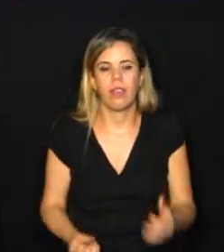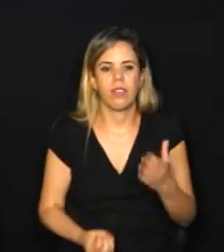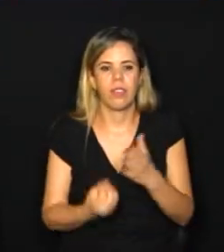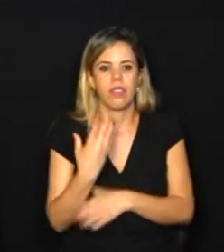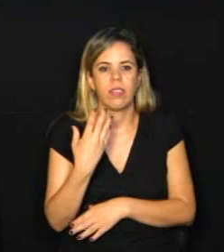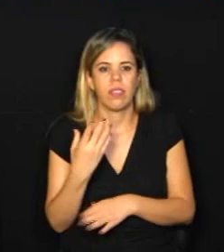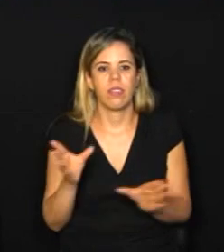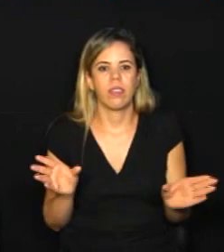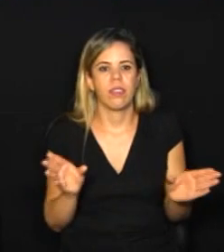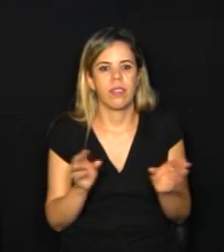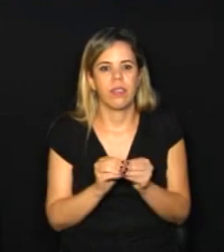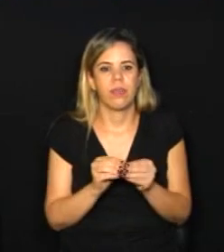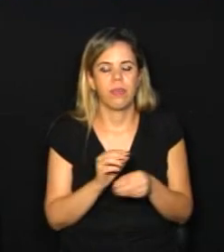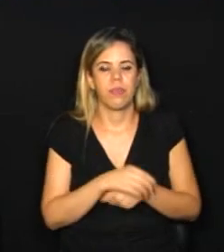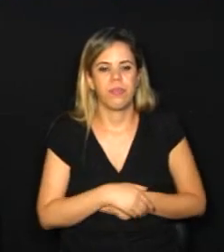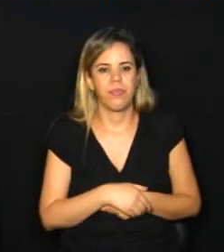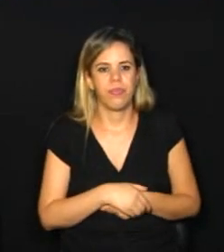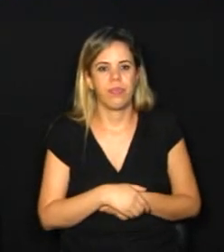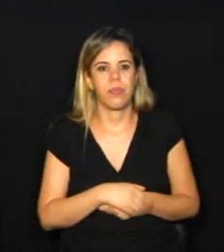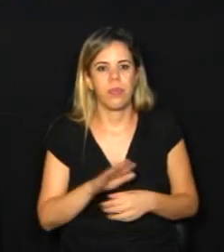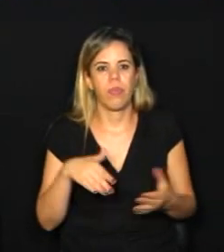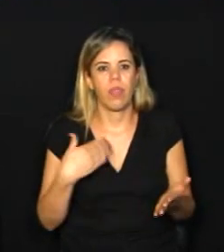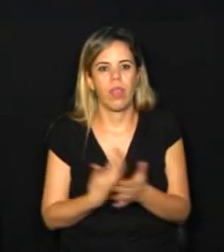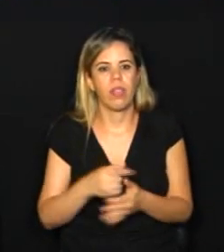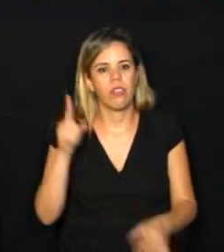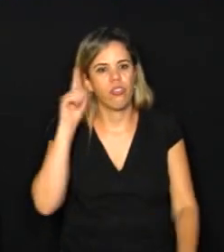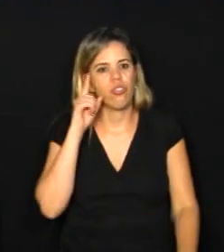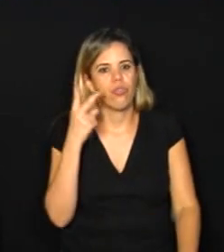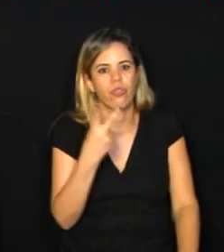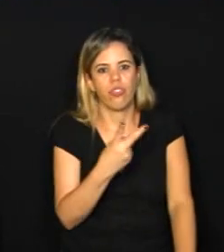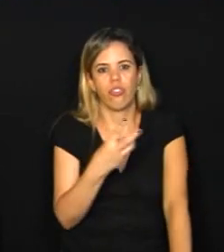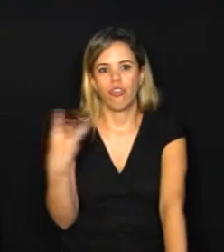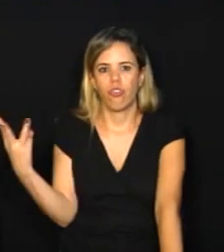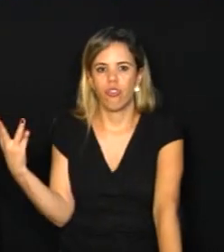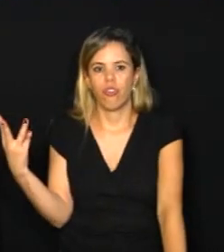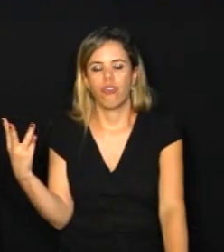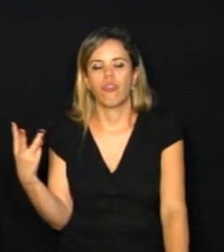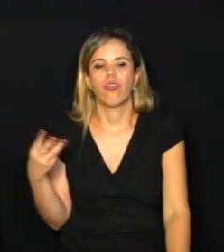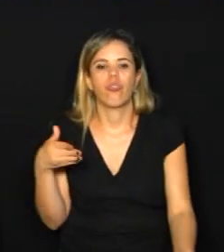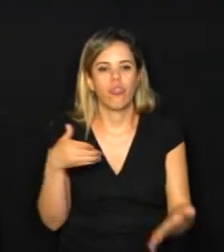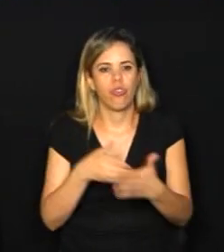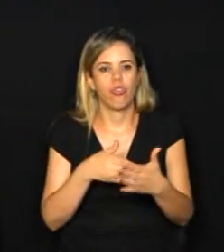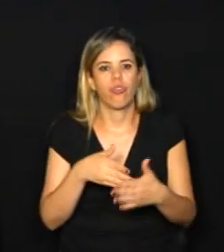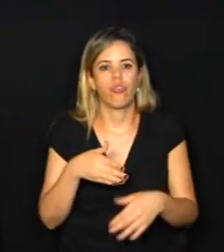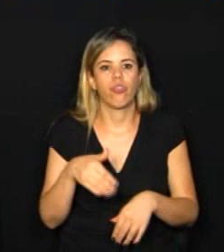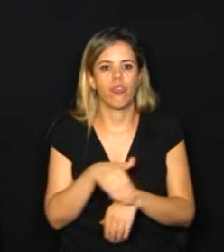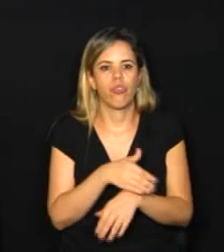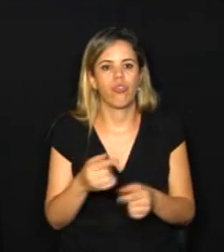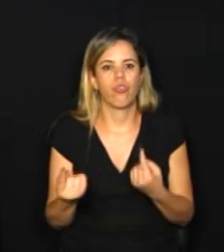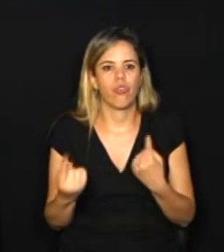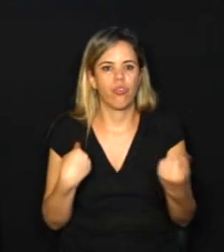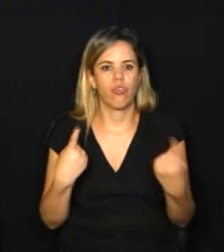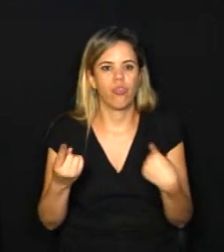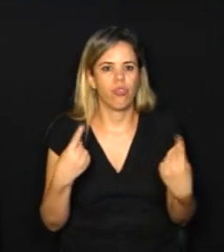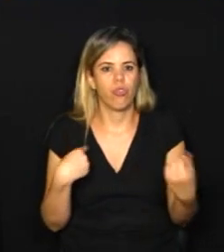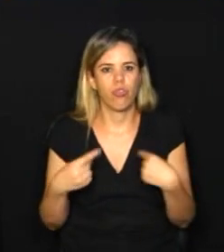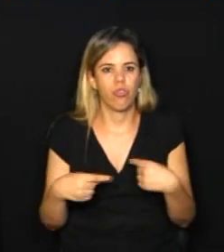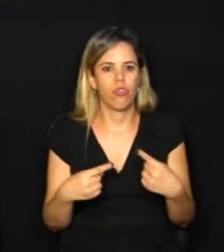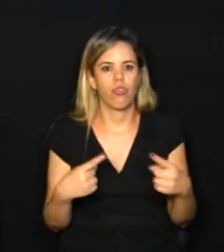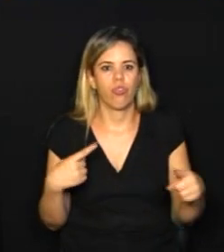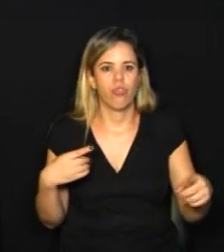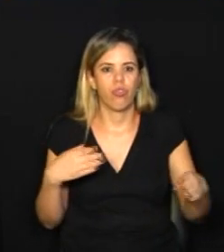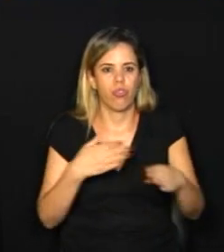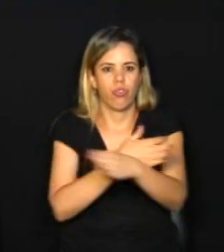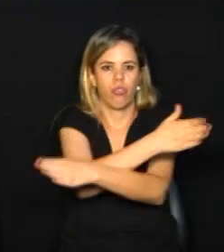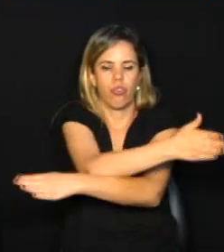sendo encerrada e vai até o dia 23 o bloqueio do tráfego de veículos no cruzamento